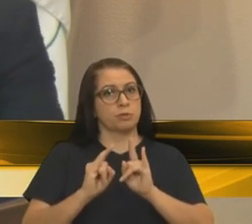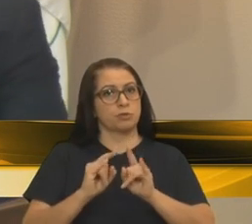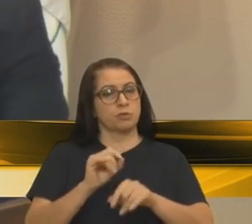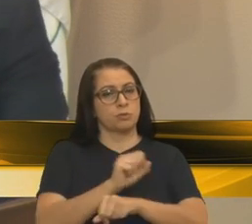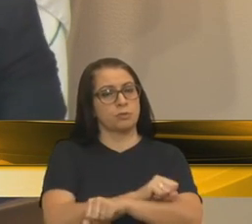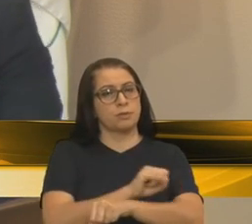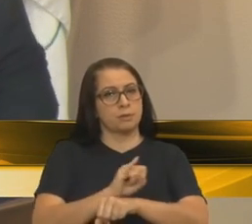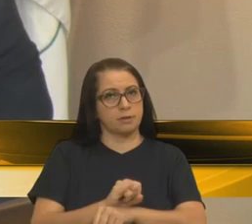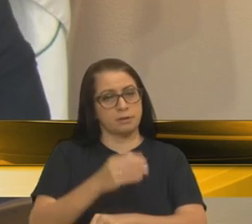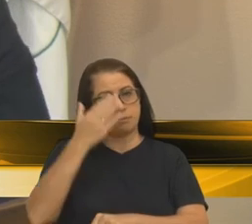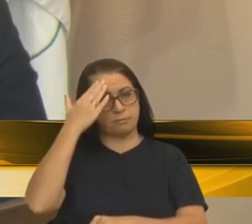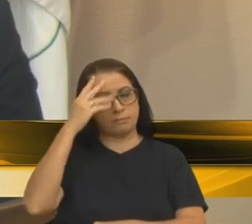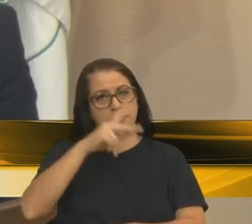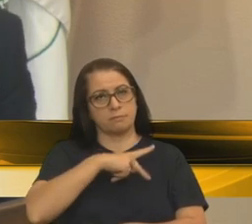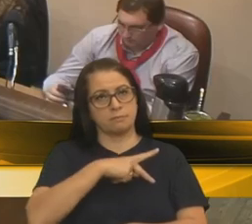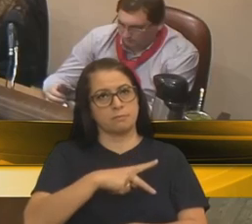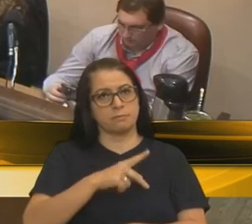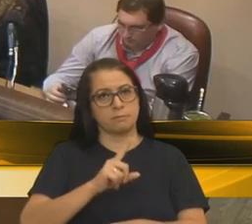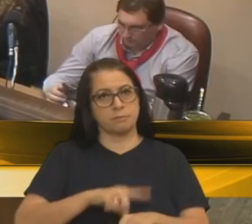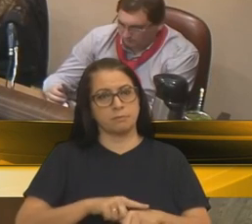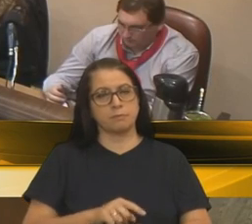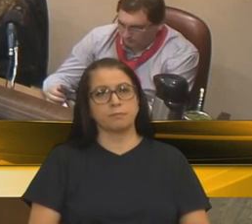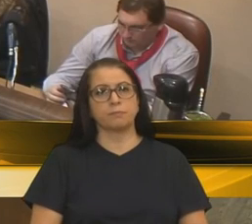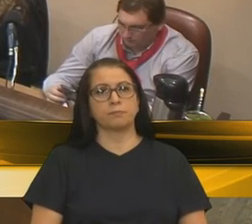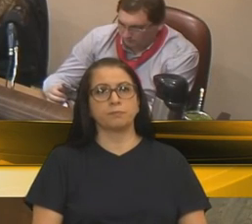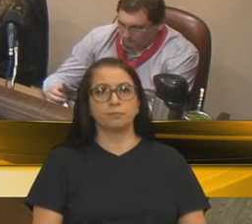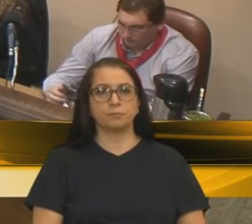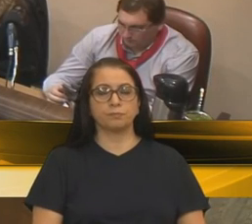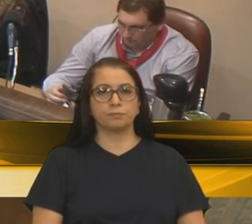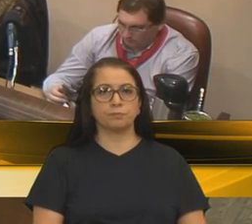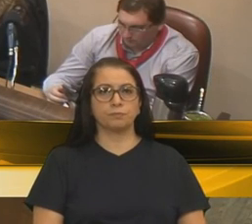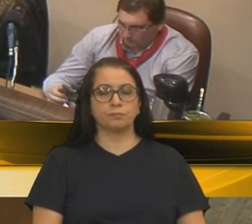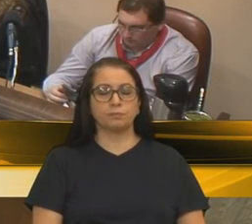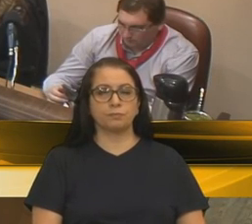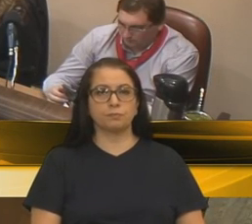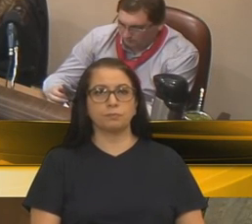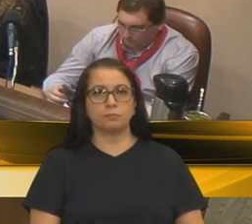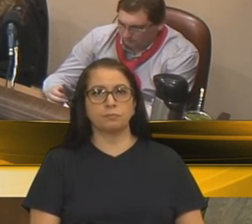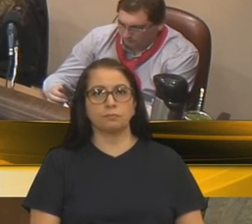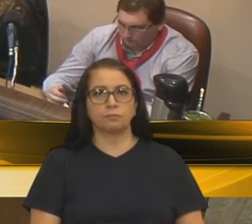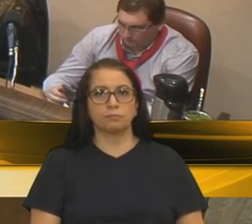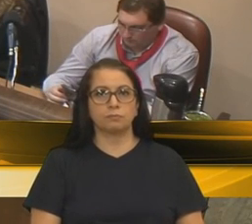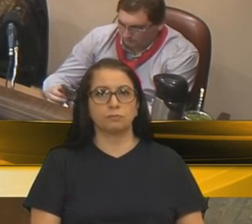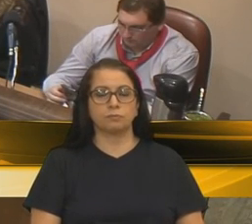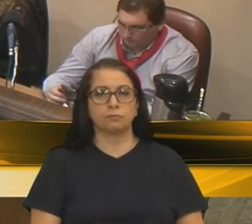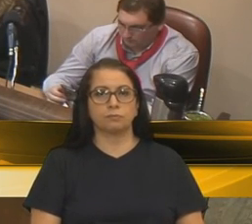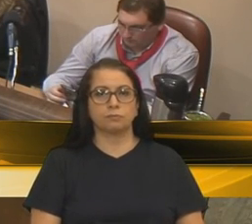Gazola. Obrigado, senhor presidente, pela tolerância. A declaração